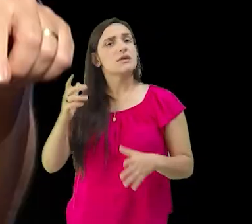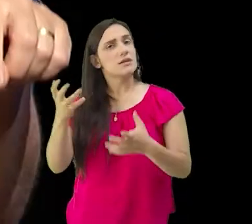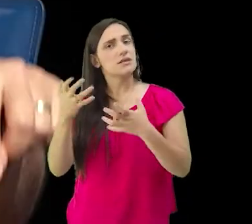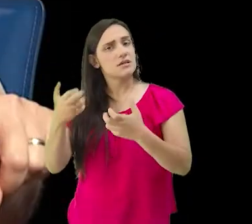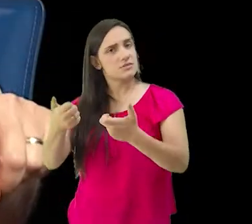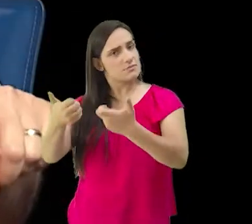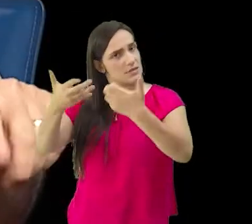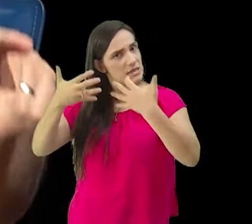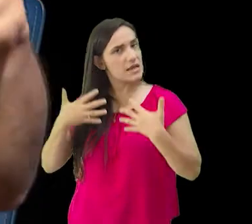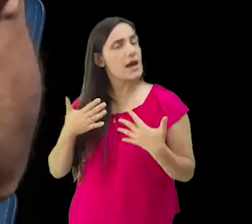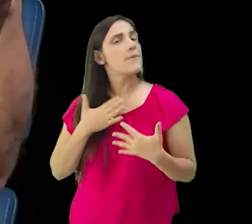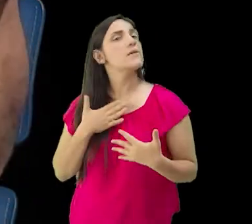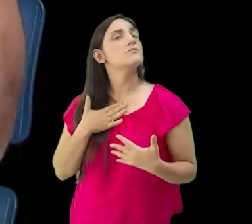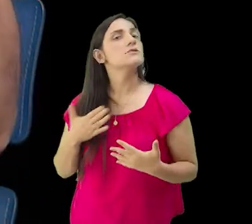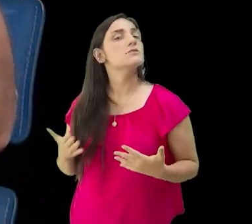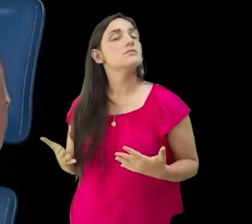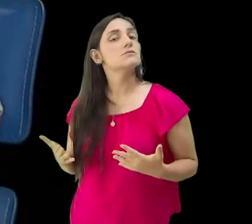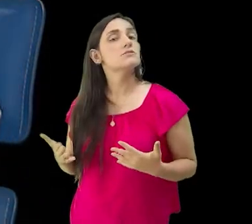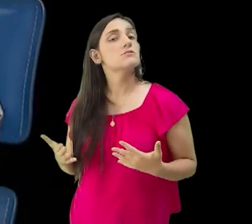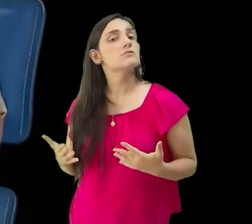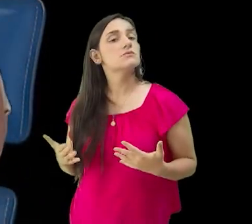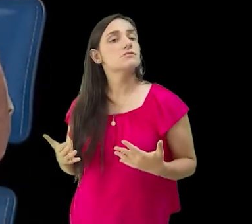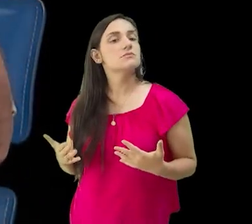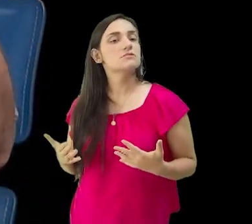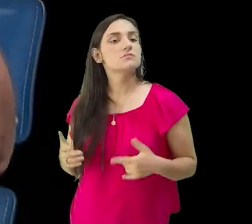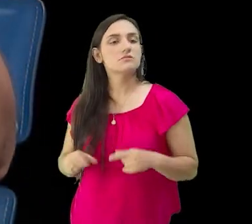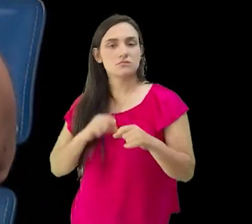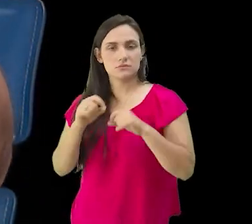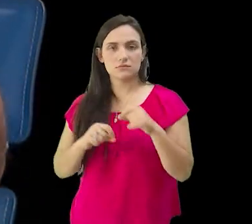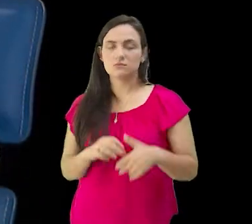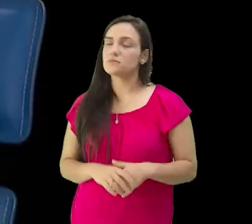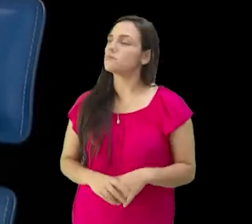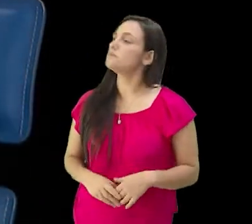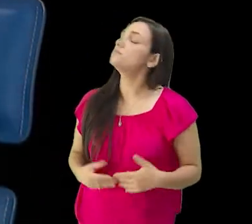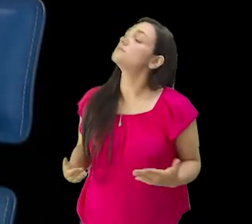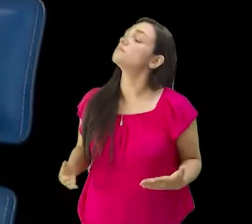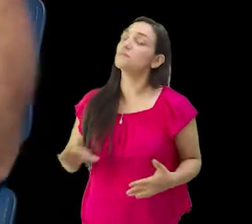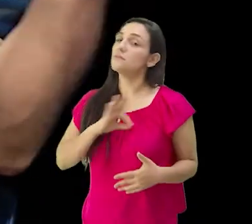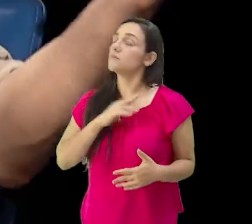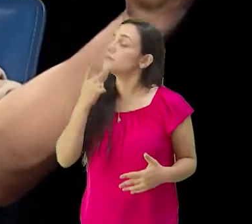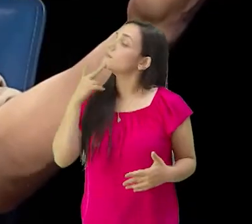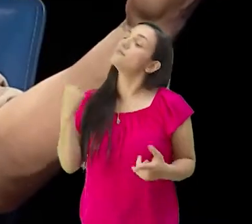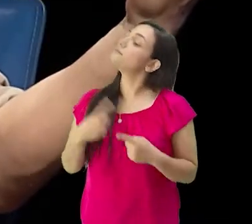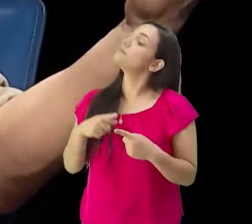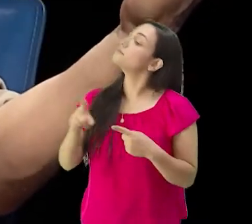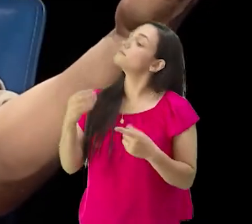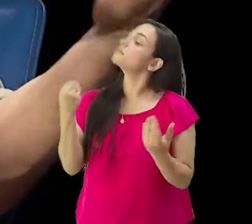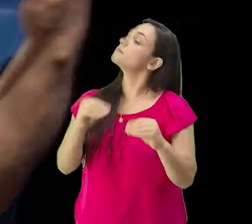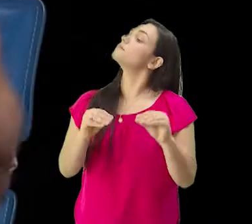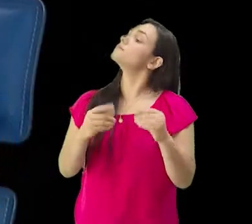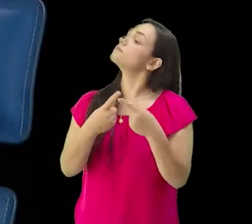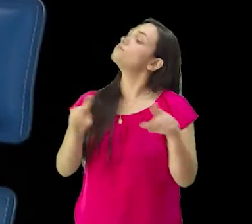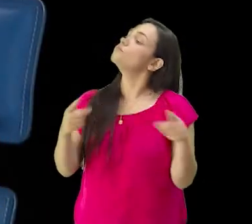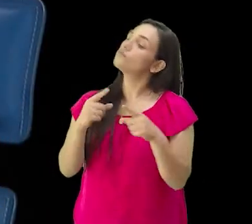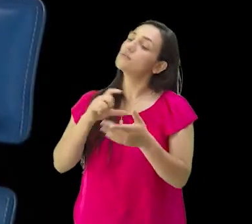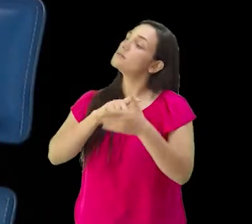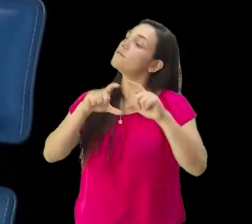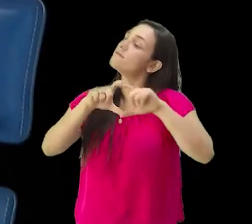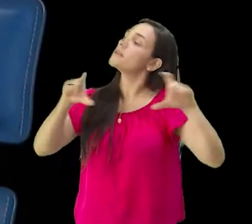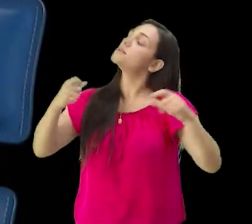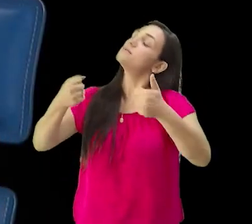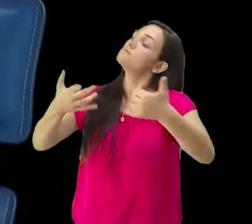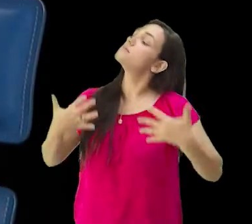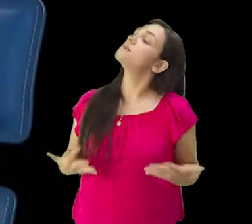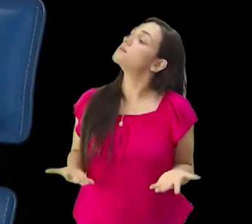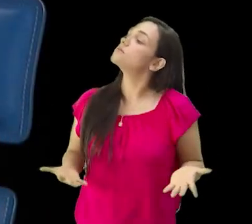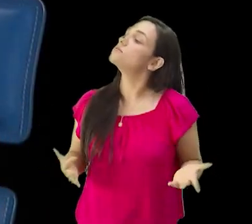Para poder explicar essa frase. Eu concorri num festival e o festival passava pela censura. Aí a Polícia Federal lia, aí